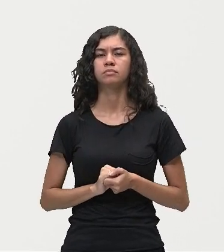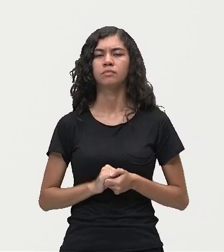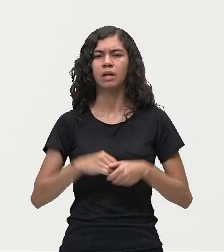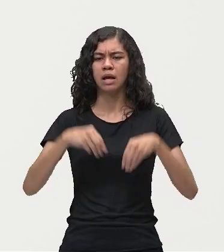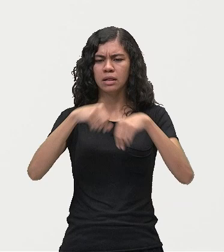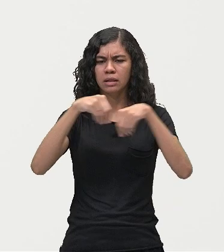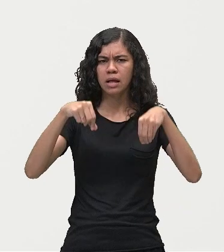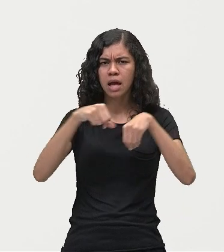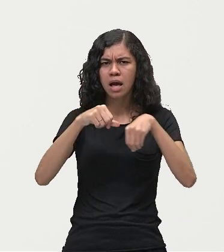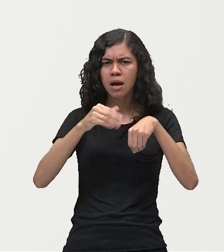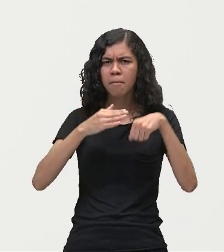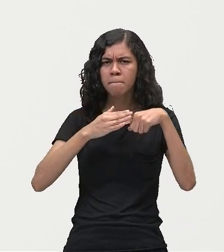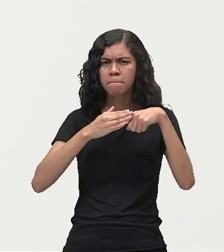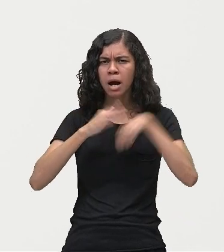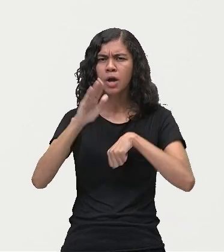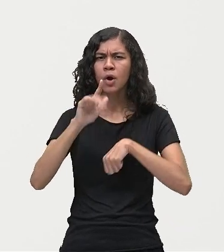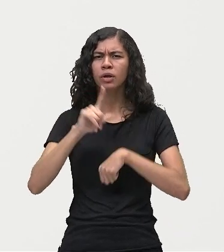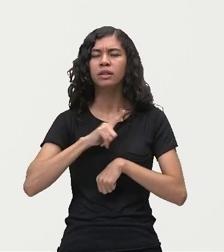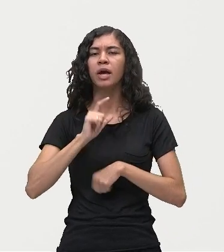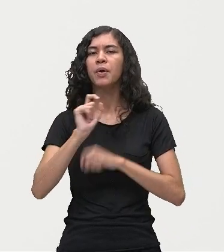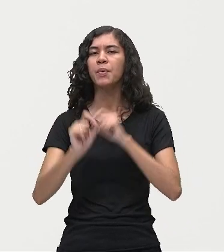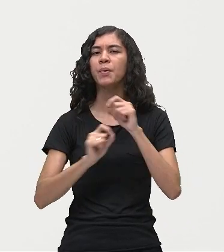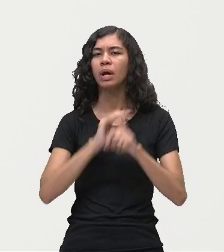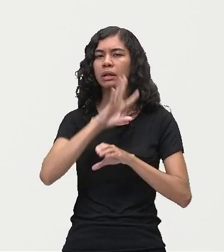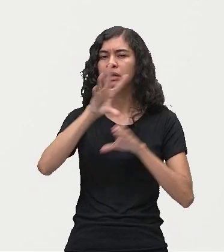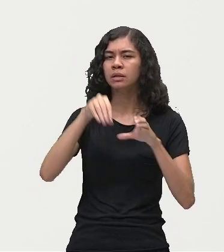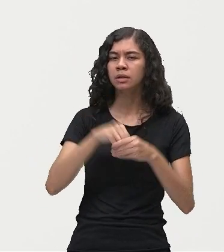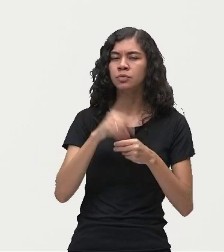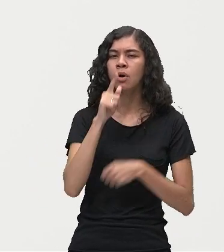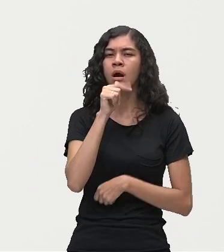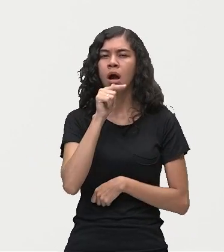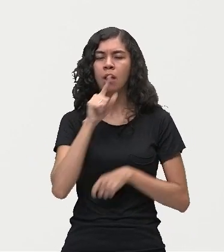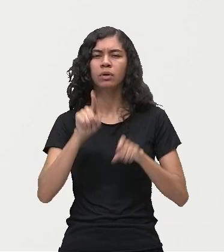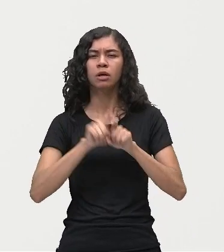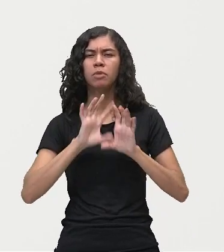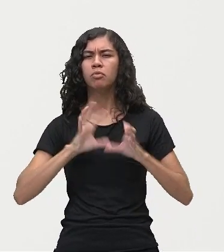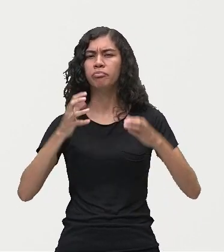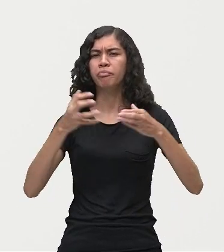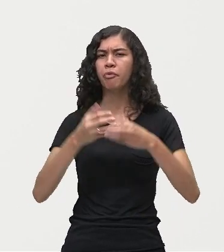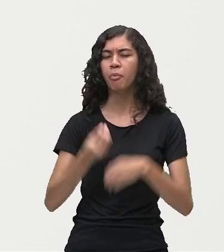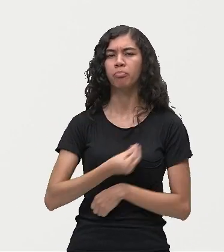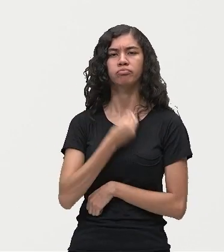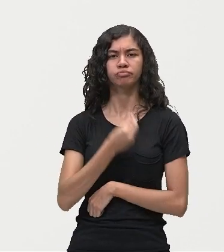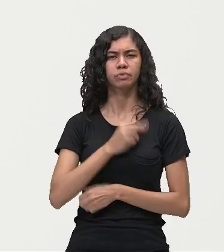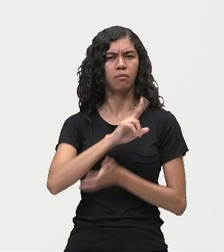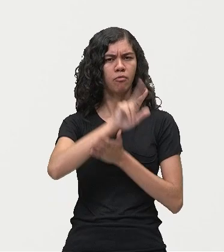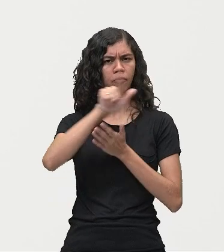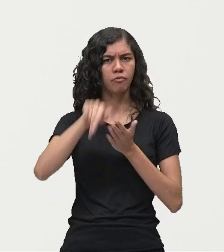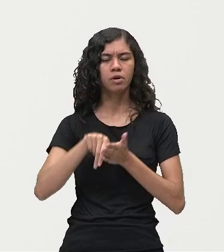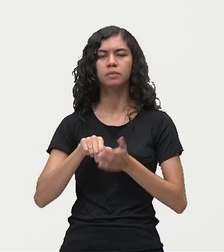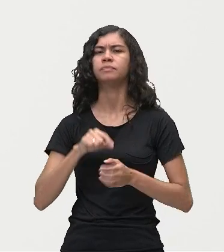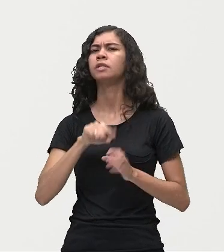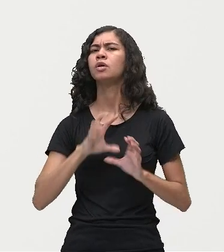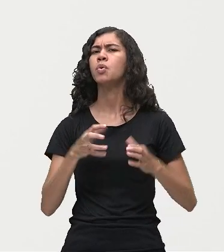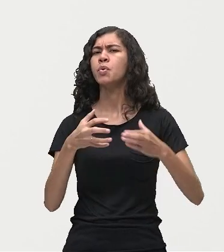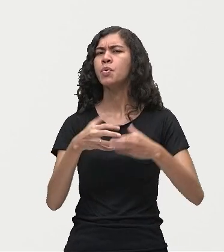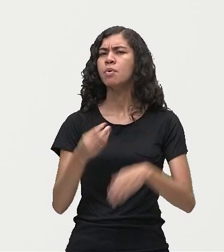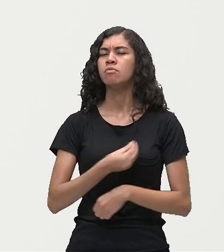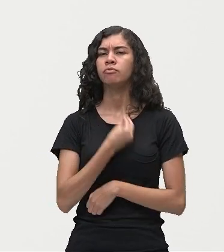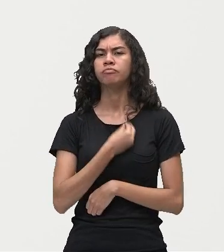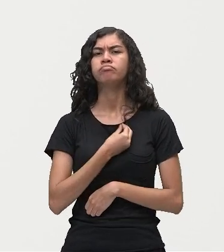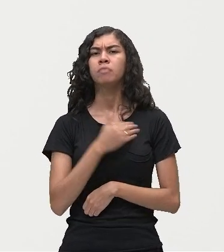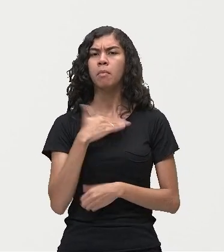parte de água e de seres vivos, ok? Vários seres vivos. E esses seres vivos, eles